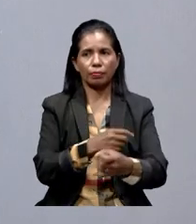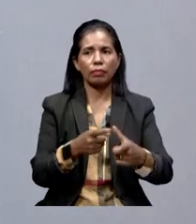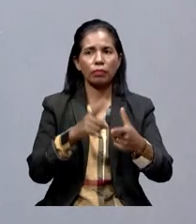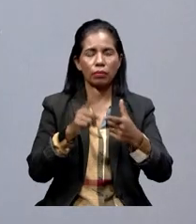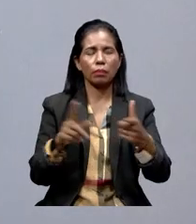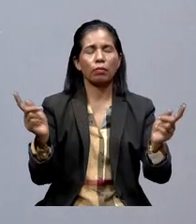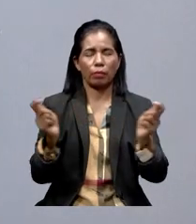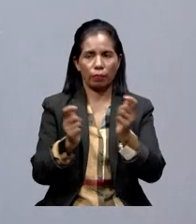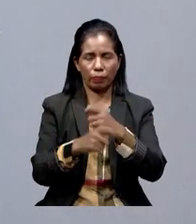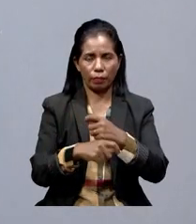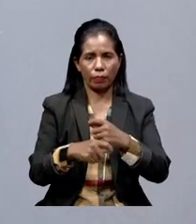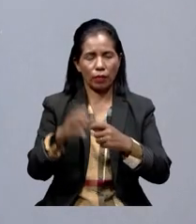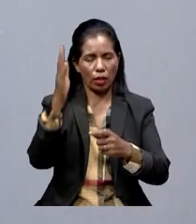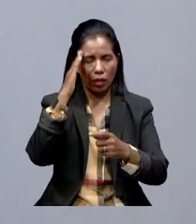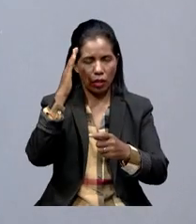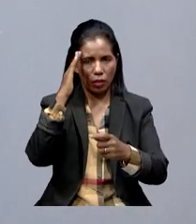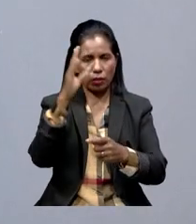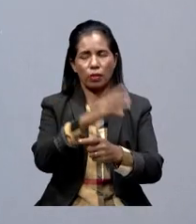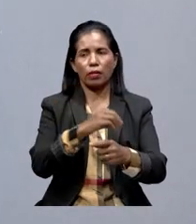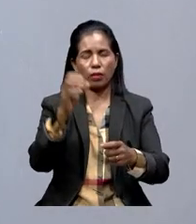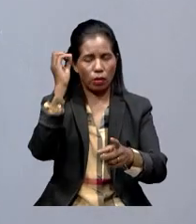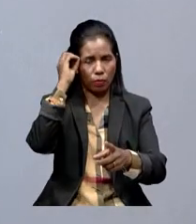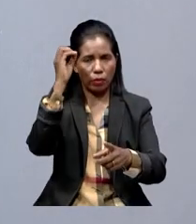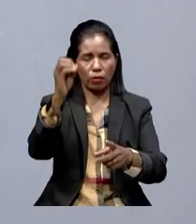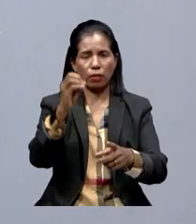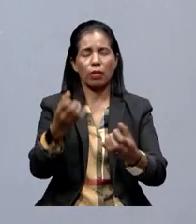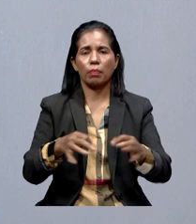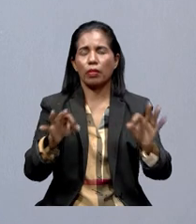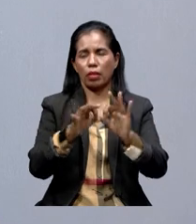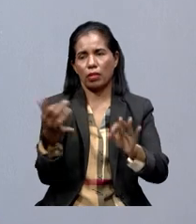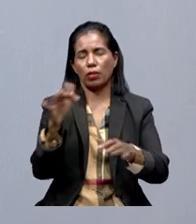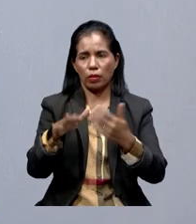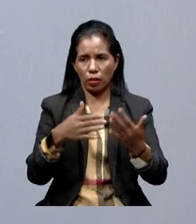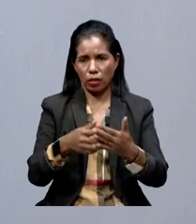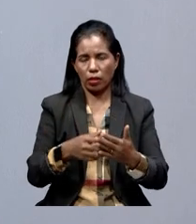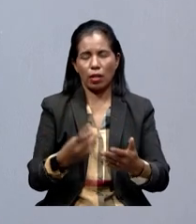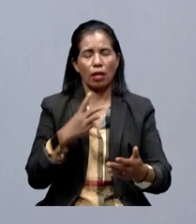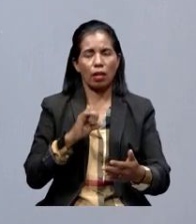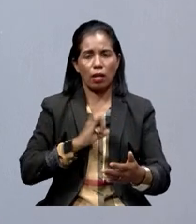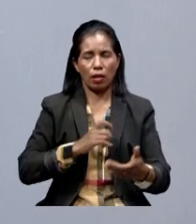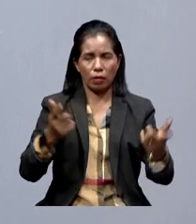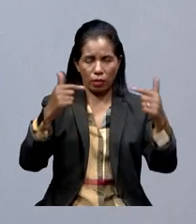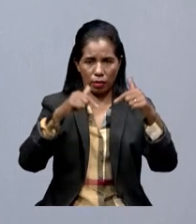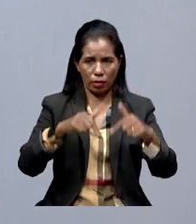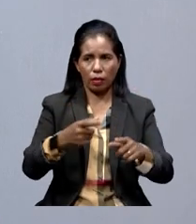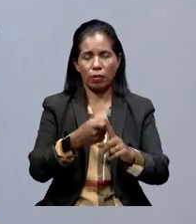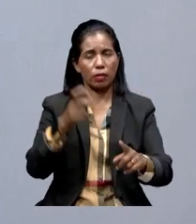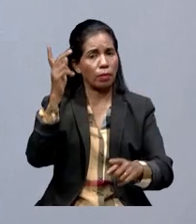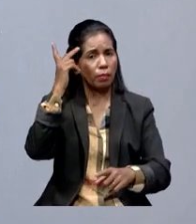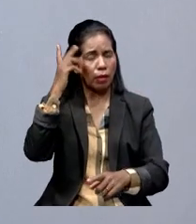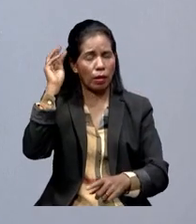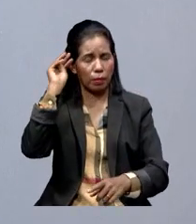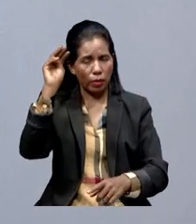troca de opiniões muito útil e muito interessante. Também ouvi da parte do Sr.